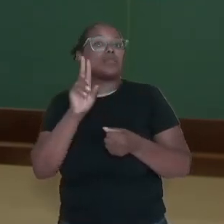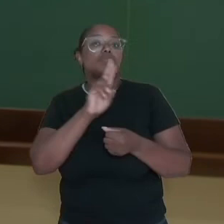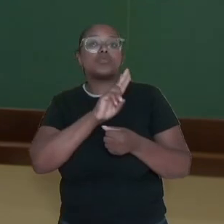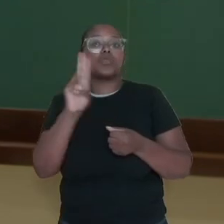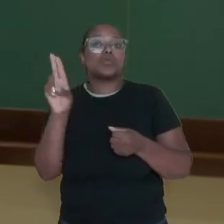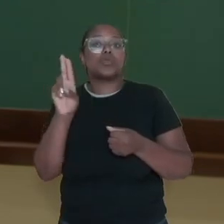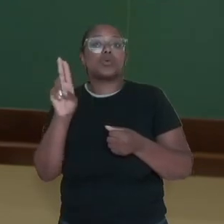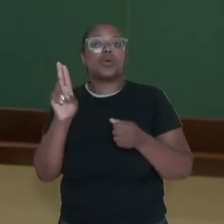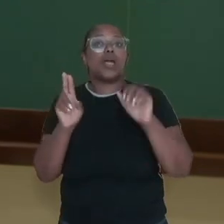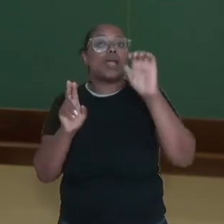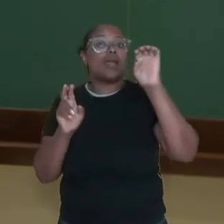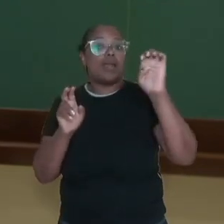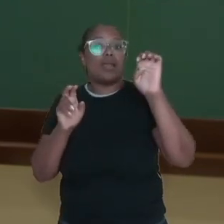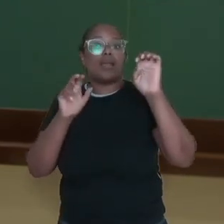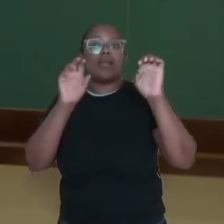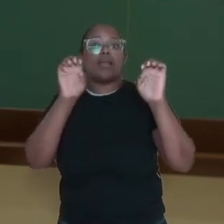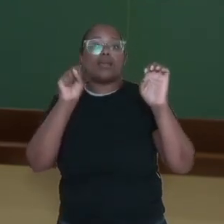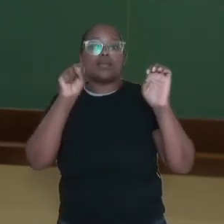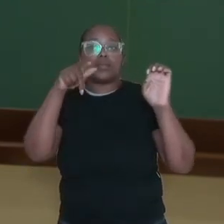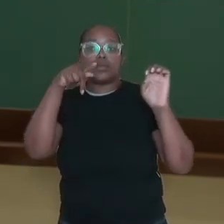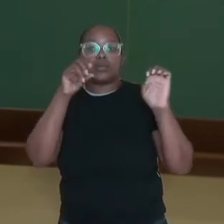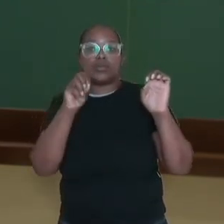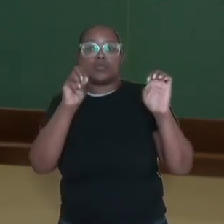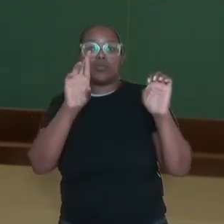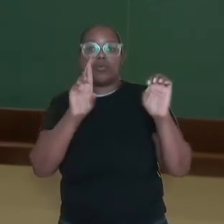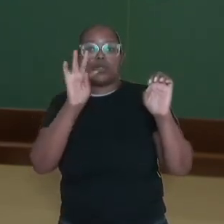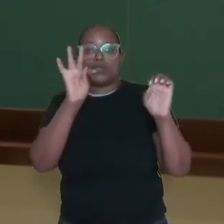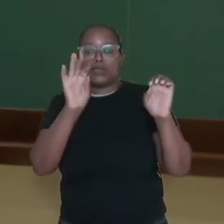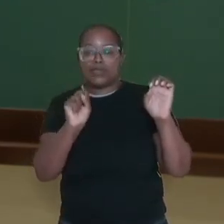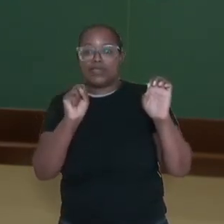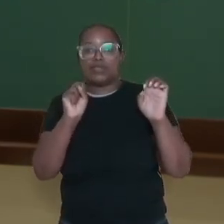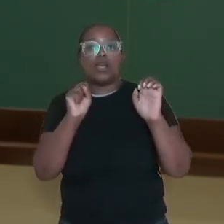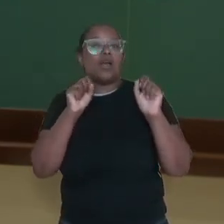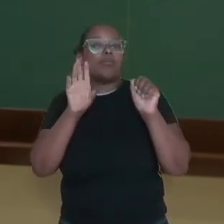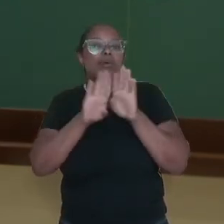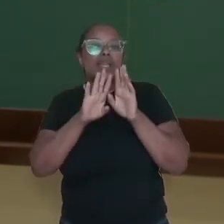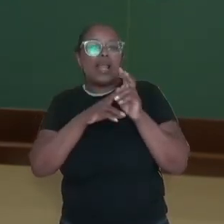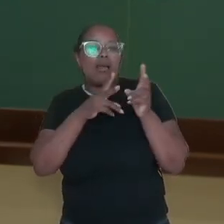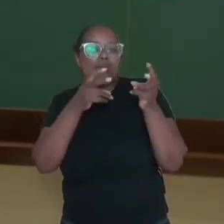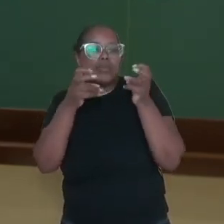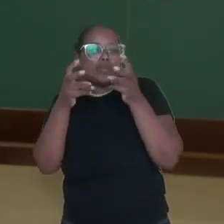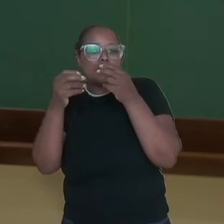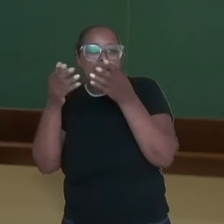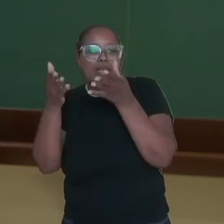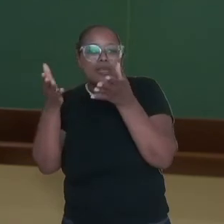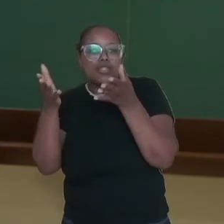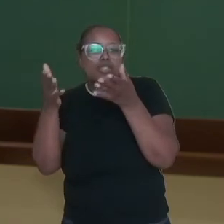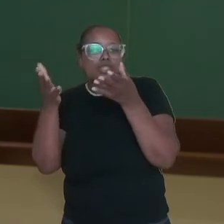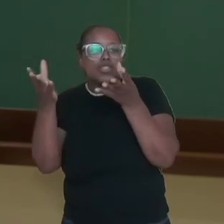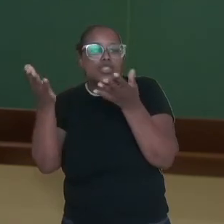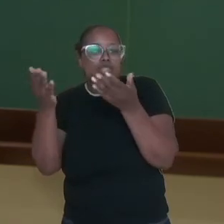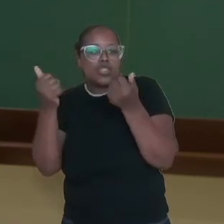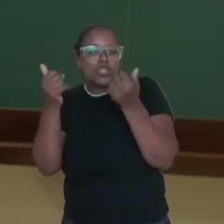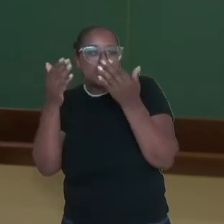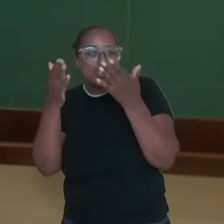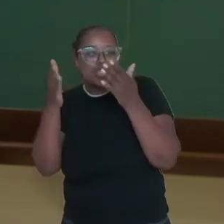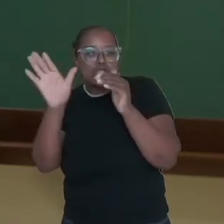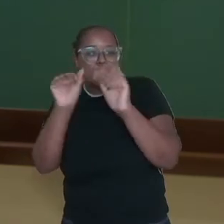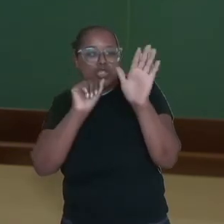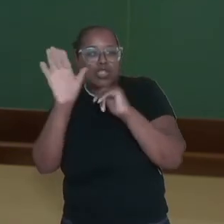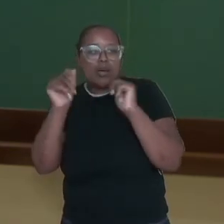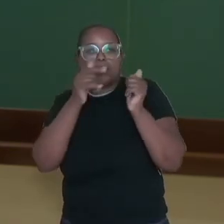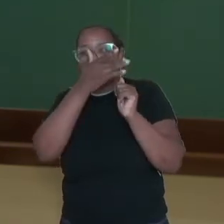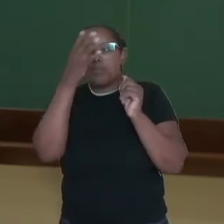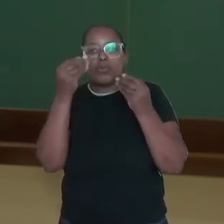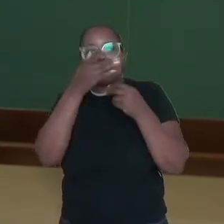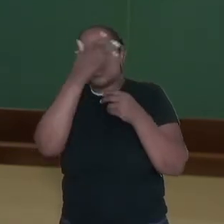de e-sports, porque eles têm a capacidade de atrair tanto público quanto uma partida de qualquer esporte,